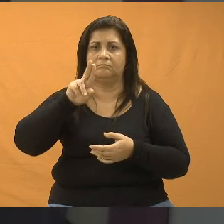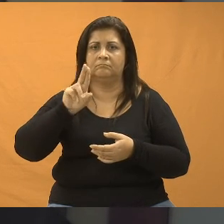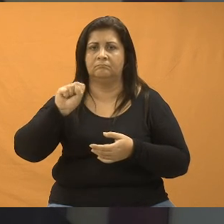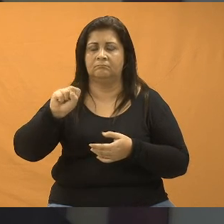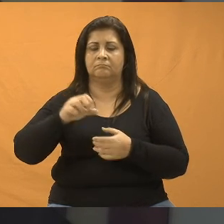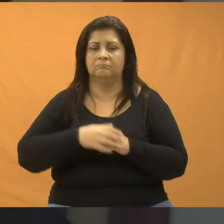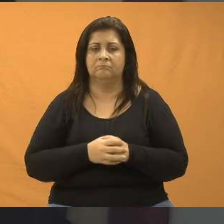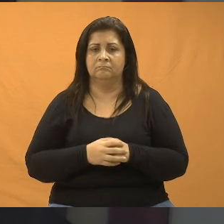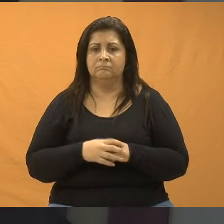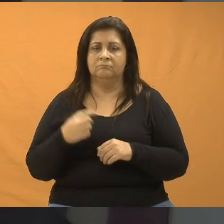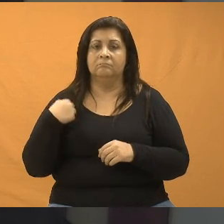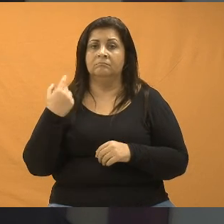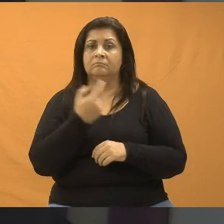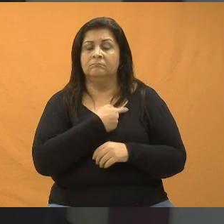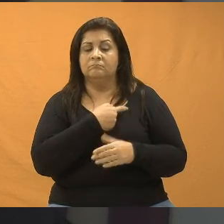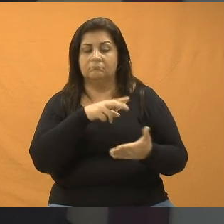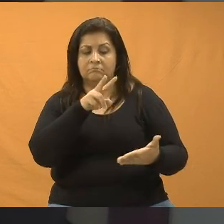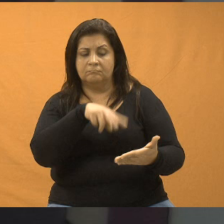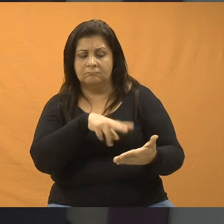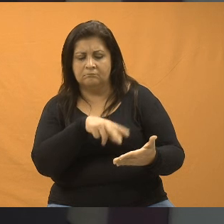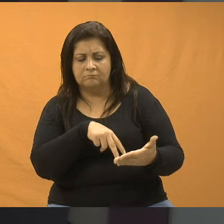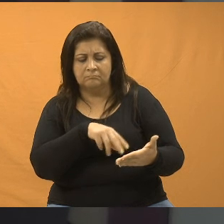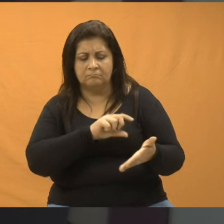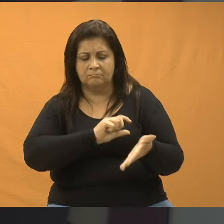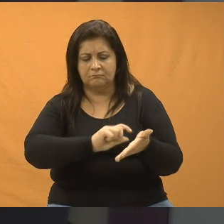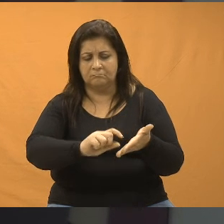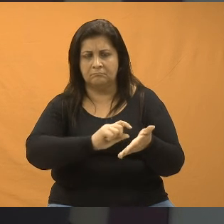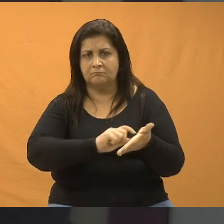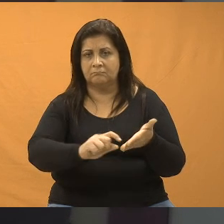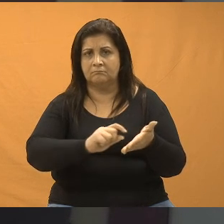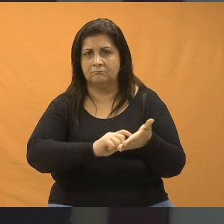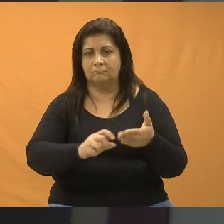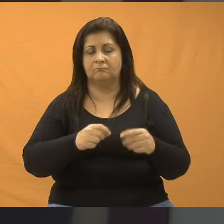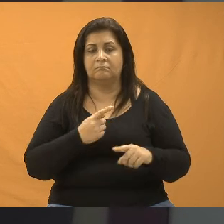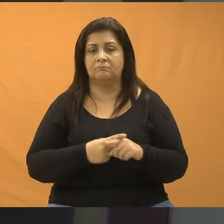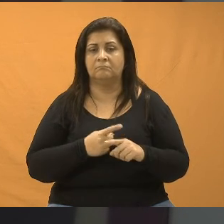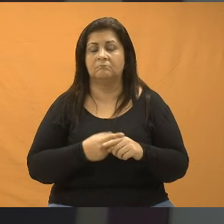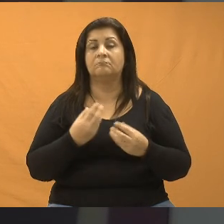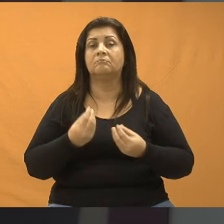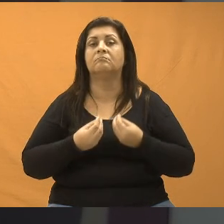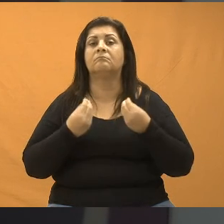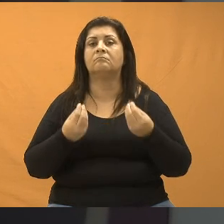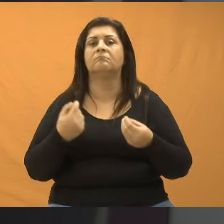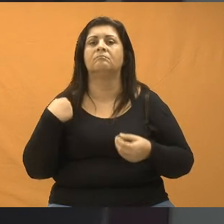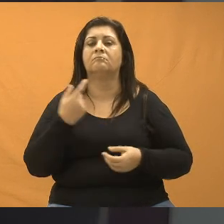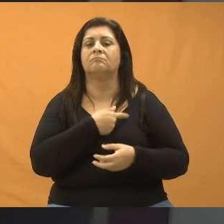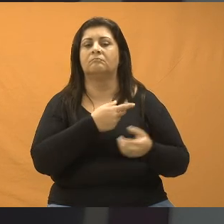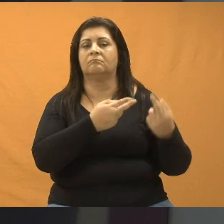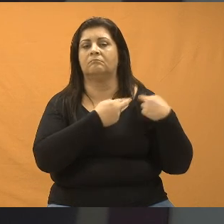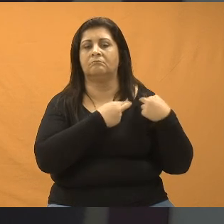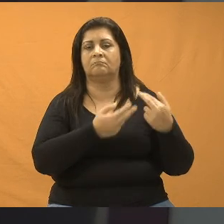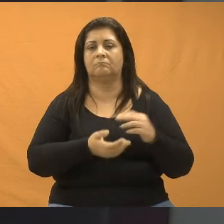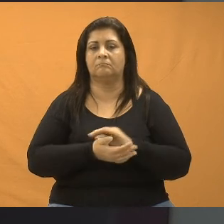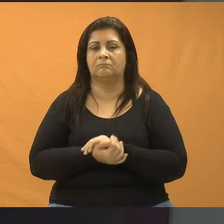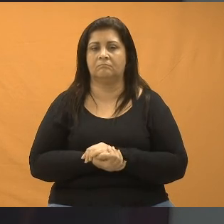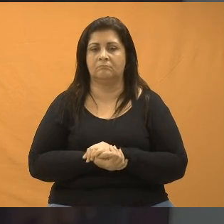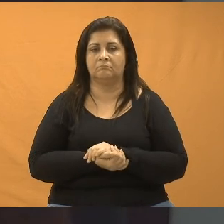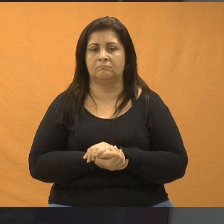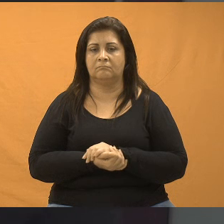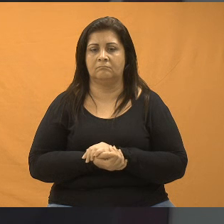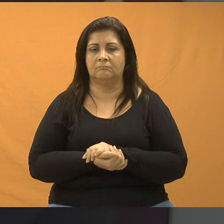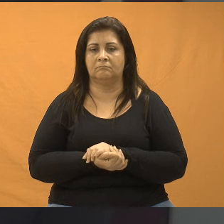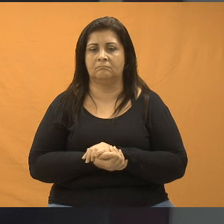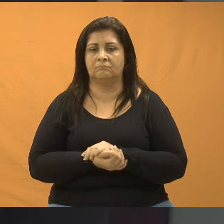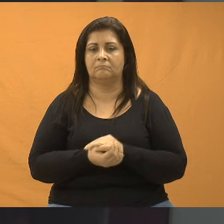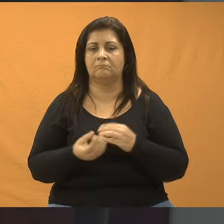nós possamos analisar as cláusulas e essas coisas todas, porque senão como é que nós vamos ser responsáveis? Como é que nós